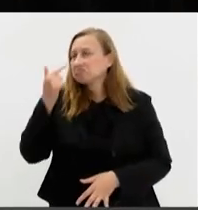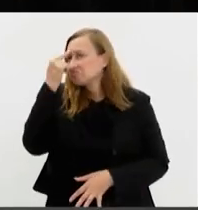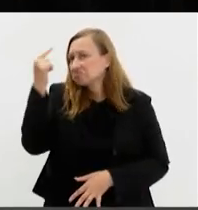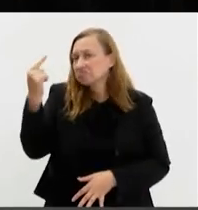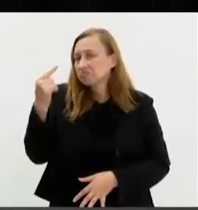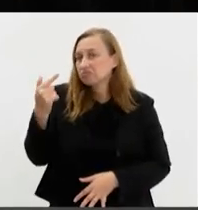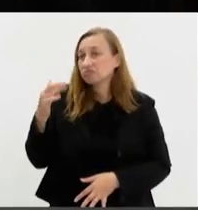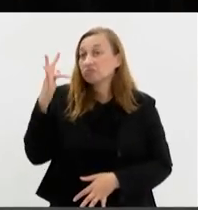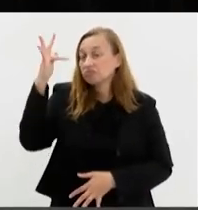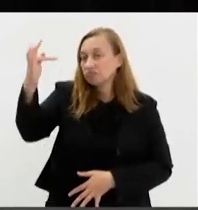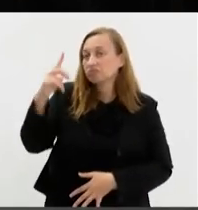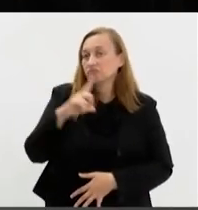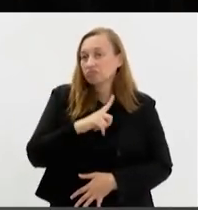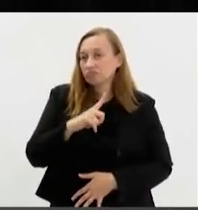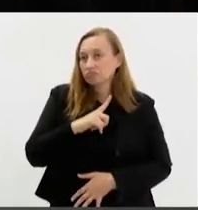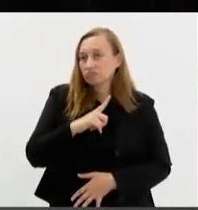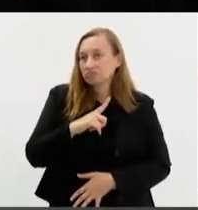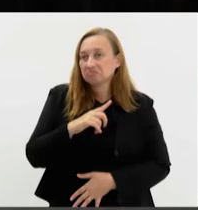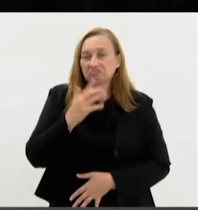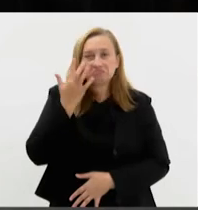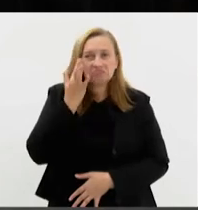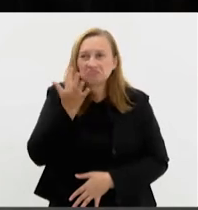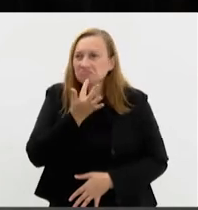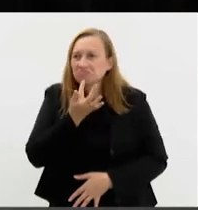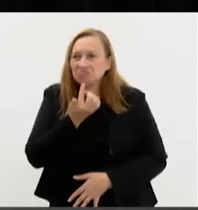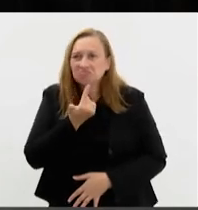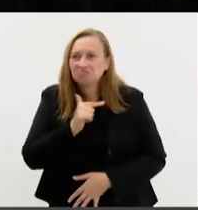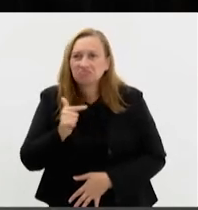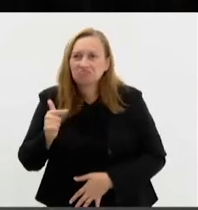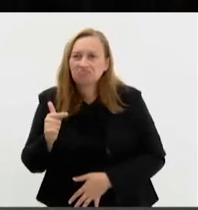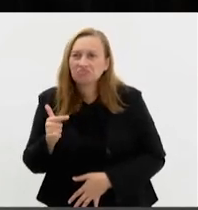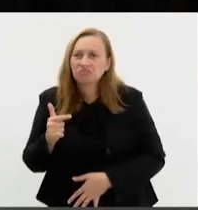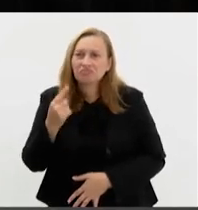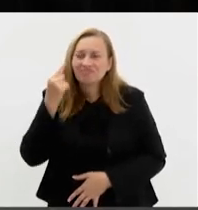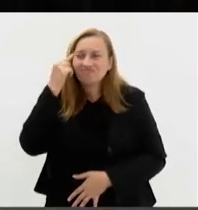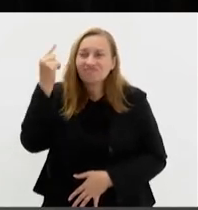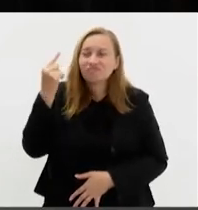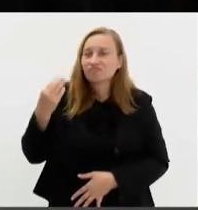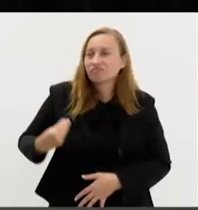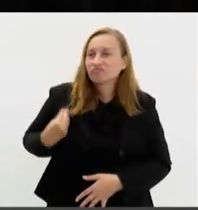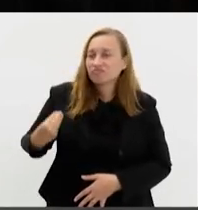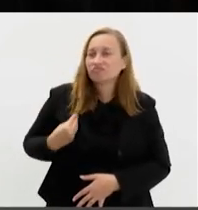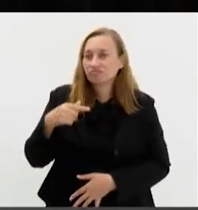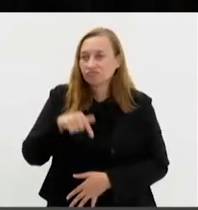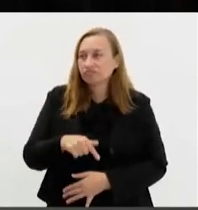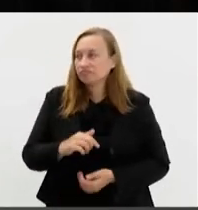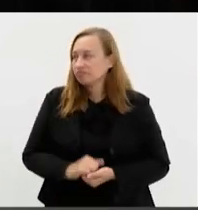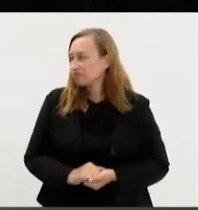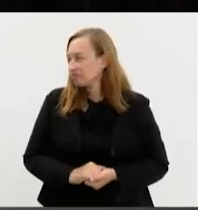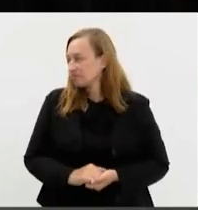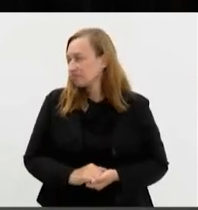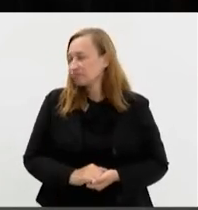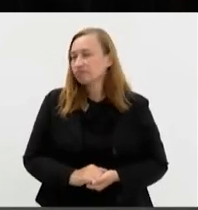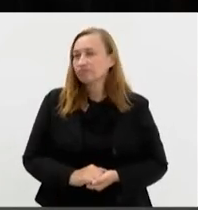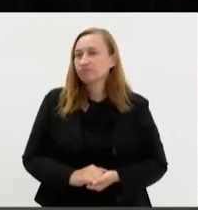vem pela frente na verdade a gente ainda não tem muita ideia do que que a gente tá vivendo aqui né ah se a gente parar para pensar